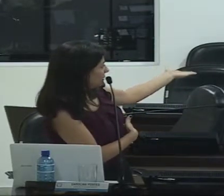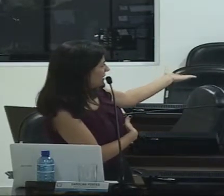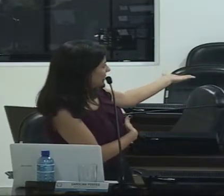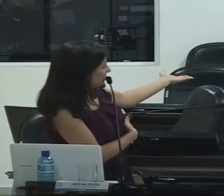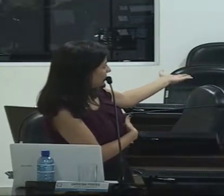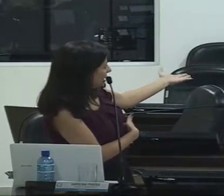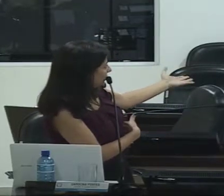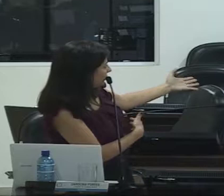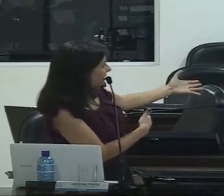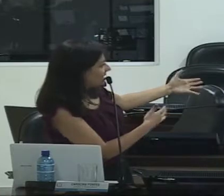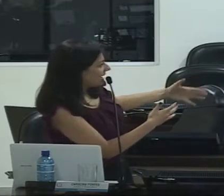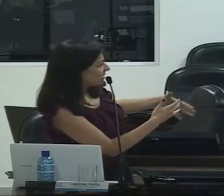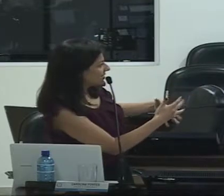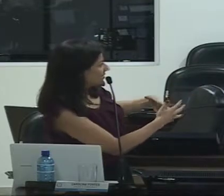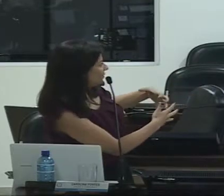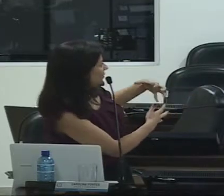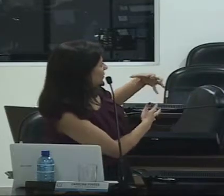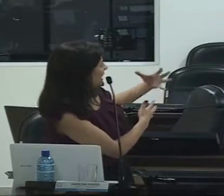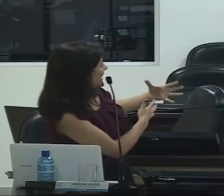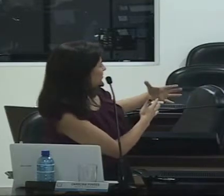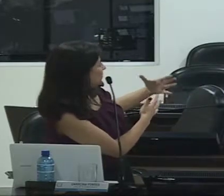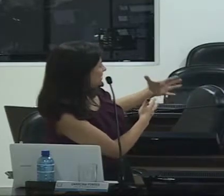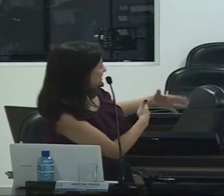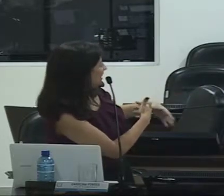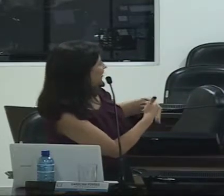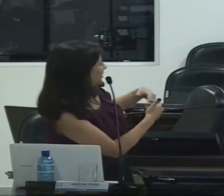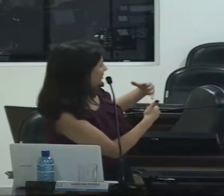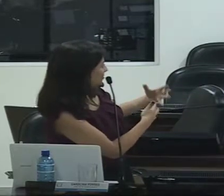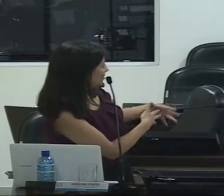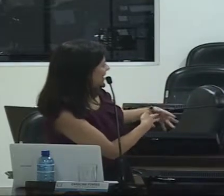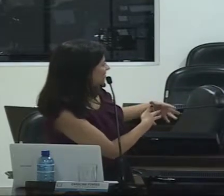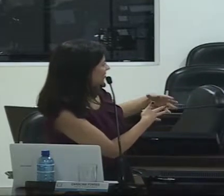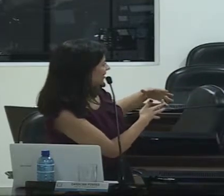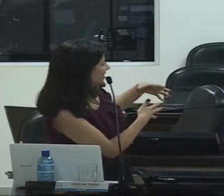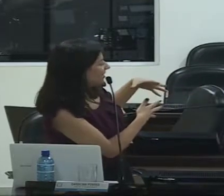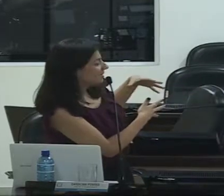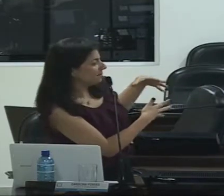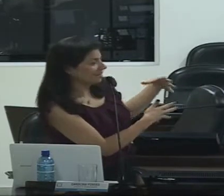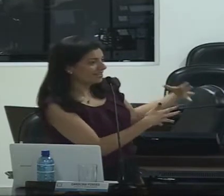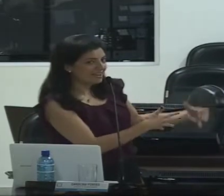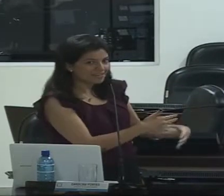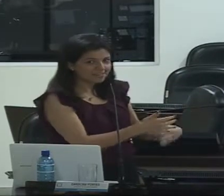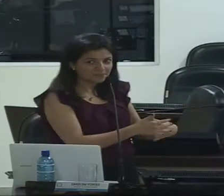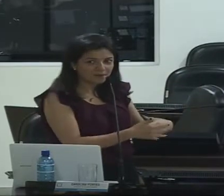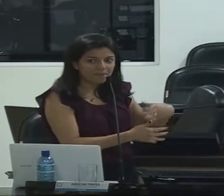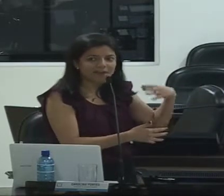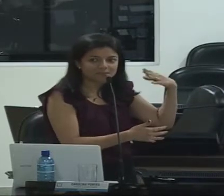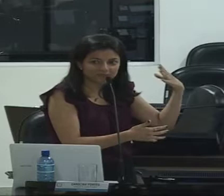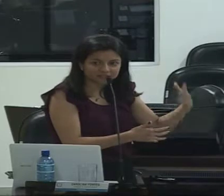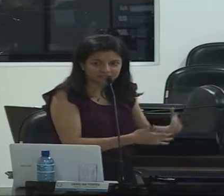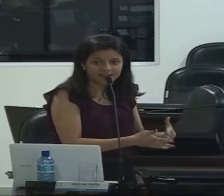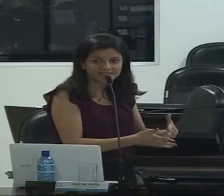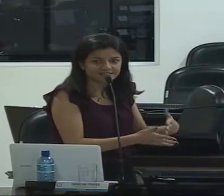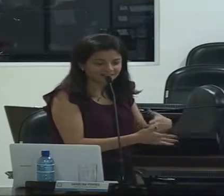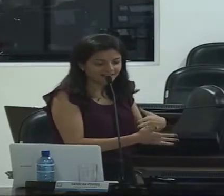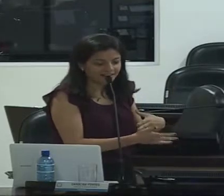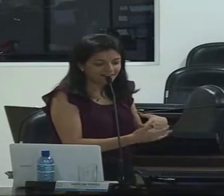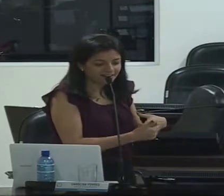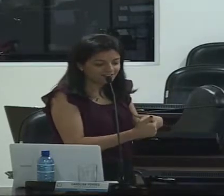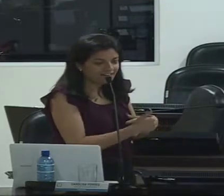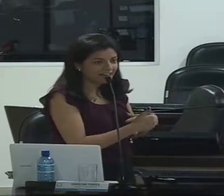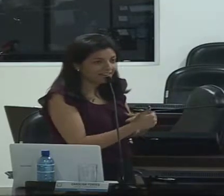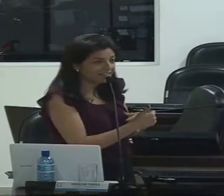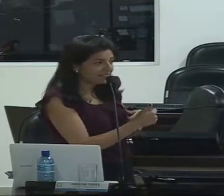senhor tem comércio no centro. Às vezes, a dificuldade de fazer toda a logística para que esse caminhão passe, para que faça